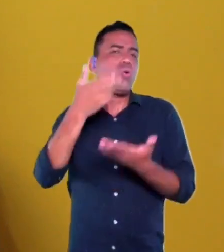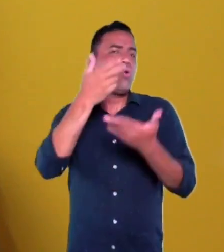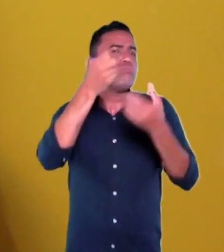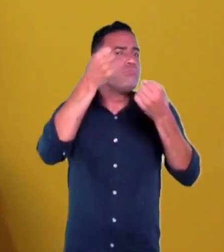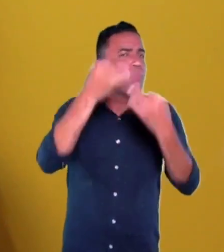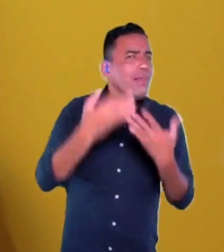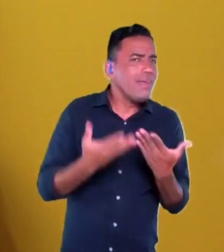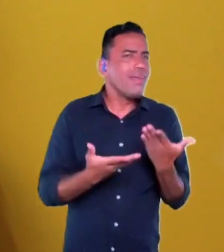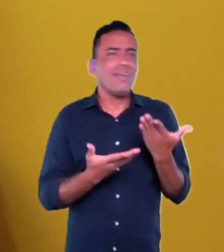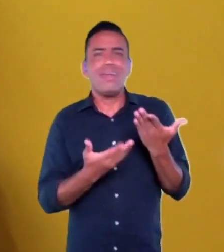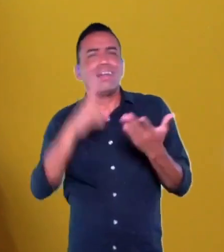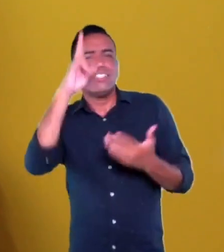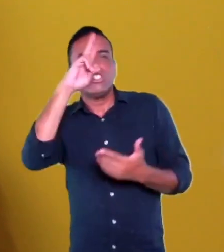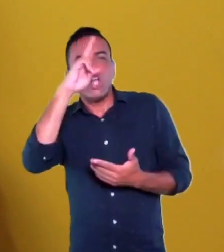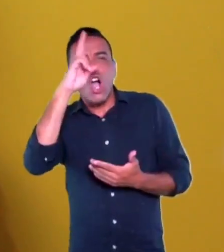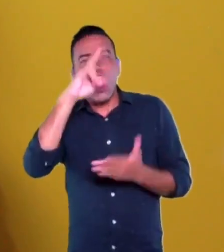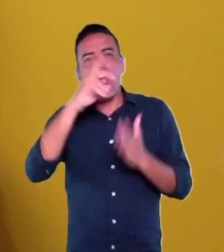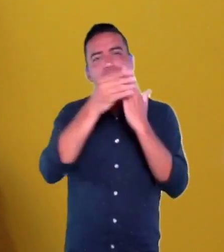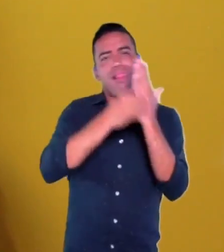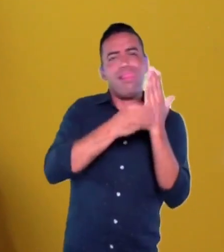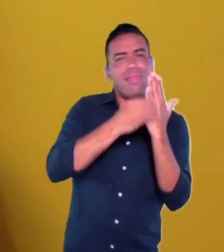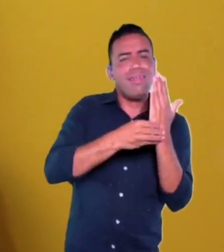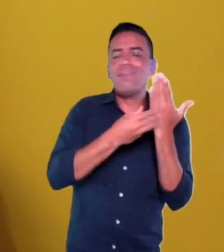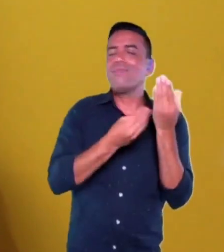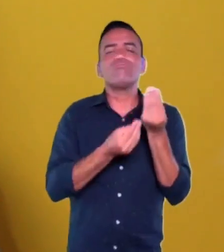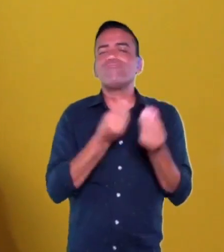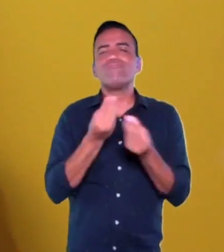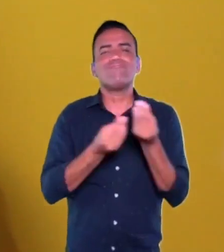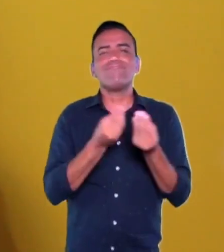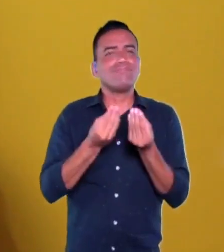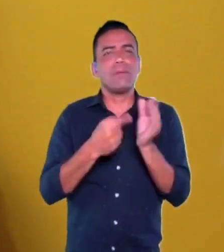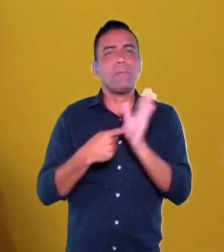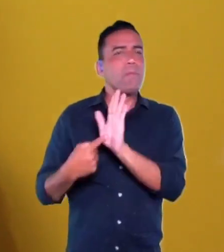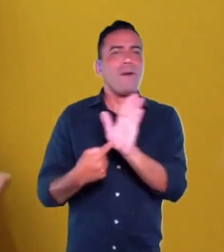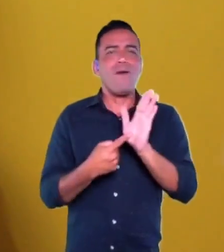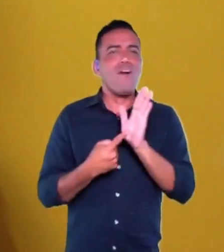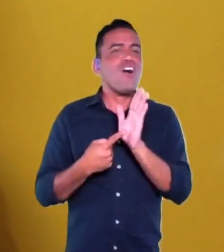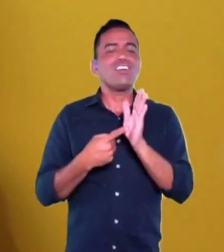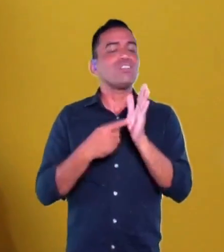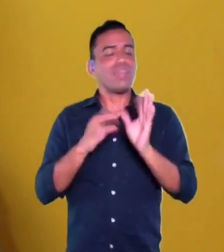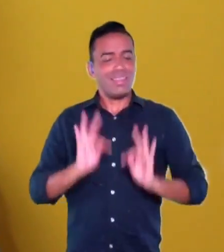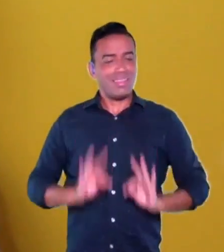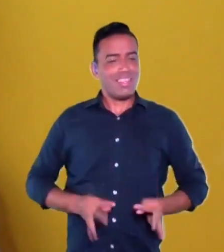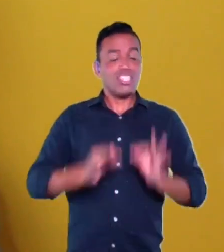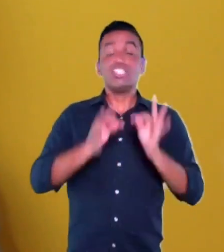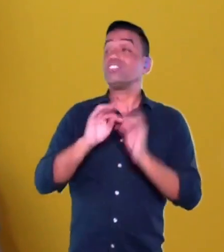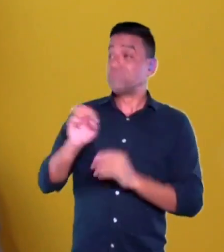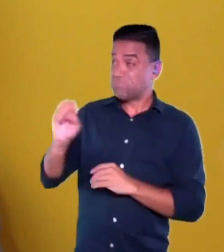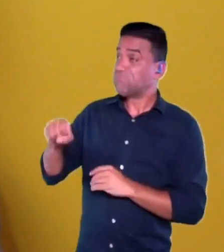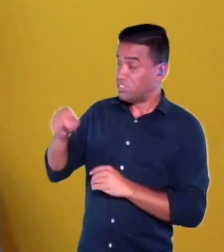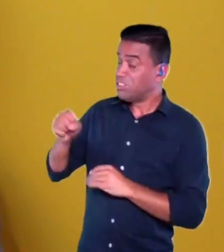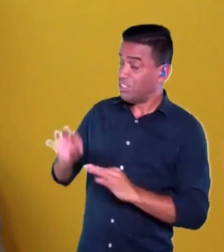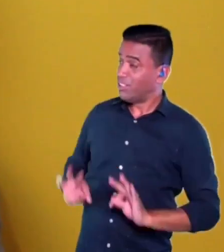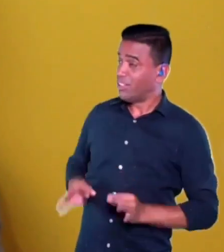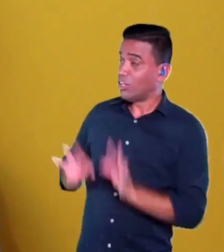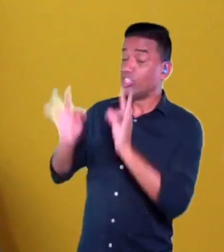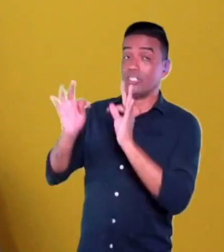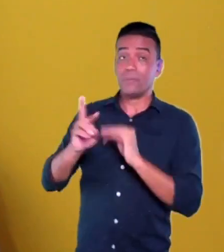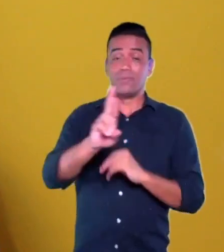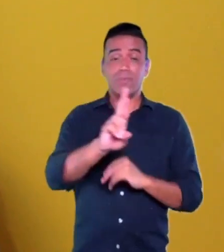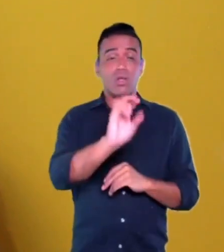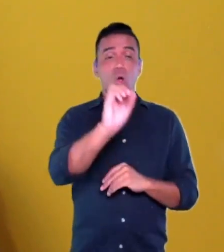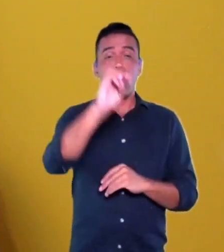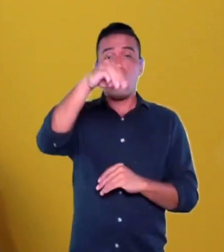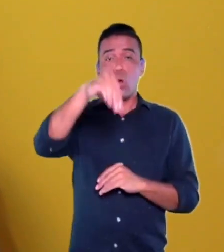livro e que traz exatamente isso também, né? Dessa tecnologia, Da dessa tecnologia. novidade. O Romieta é uma